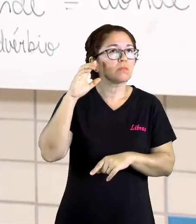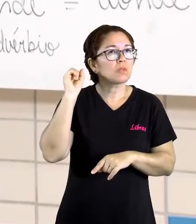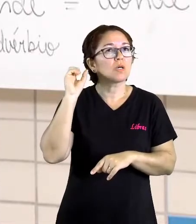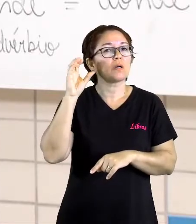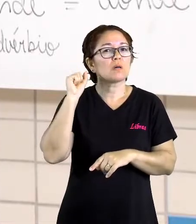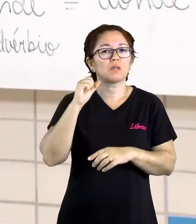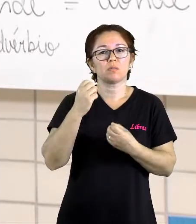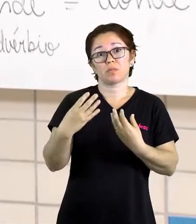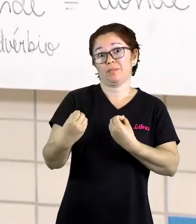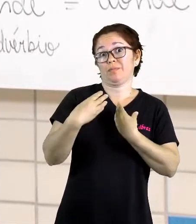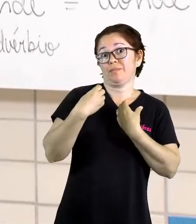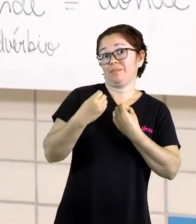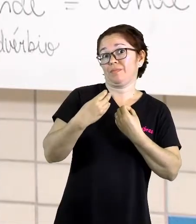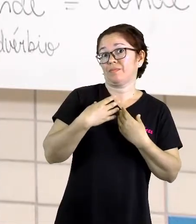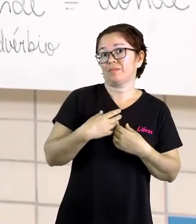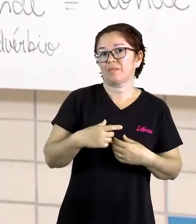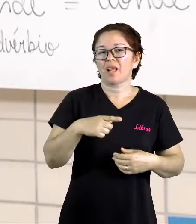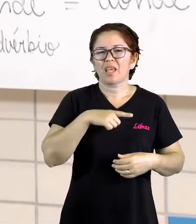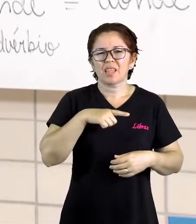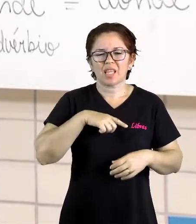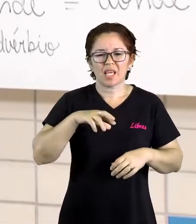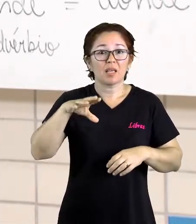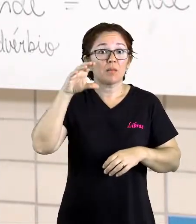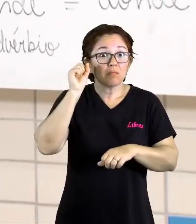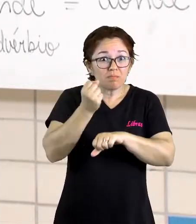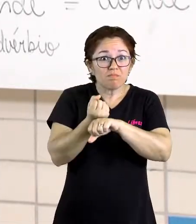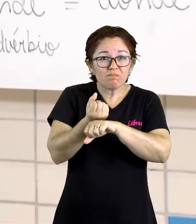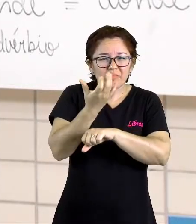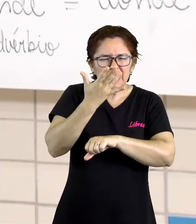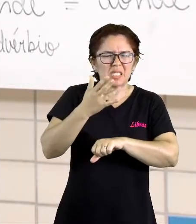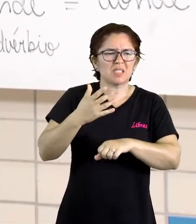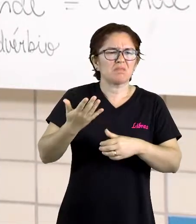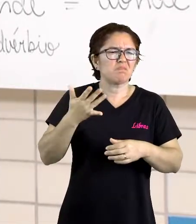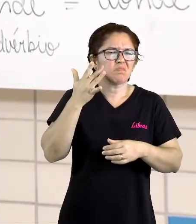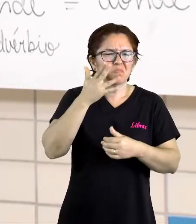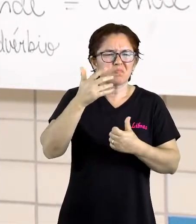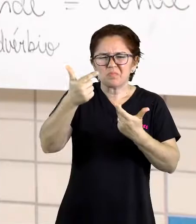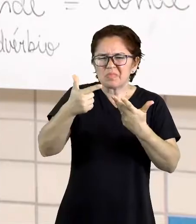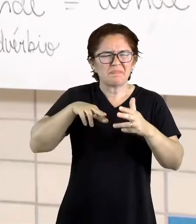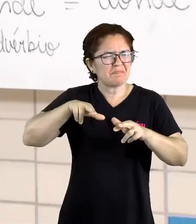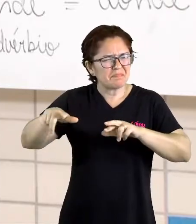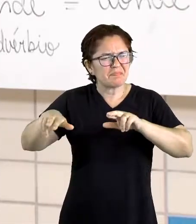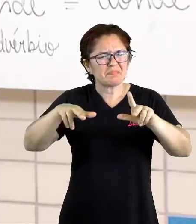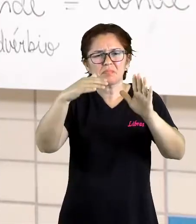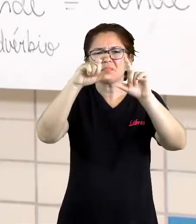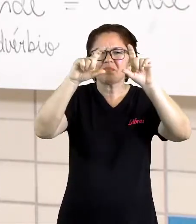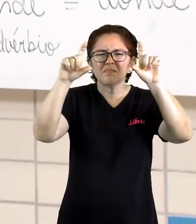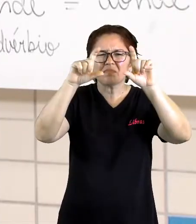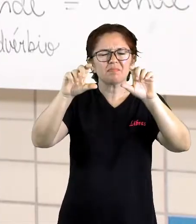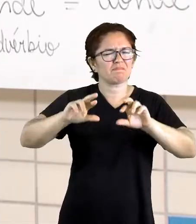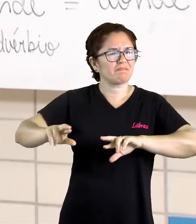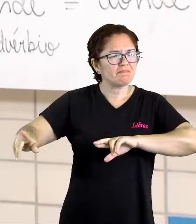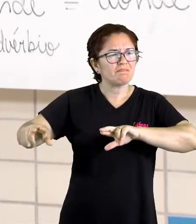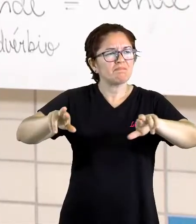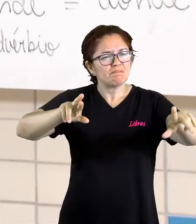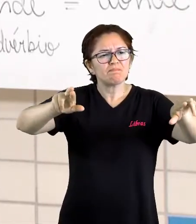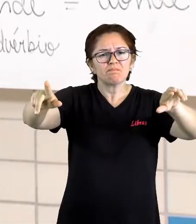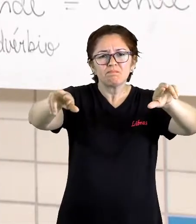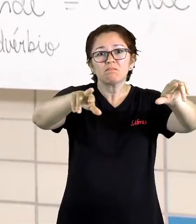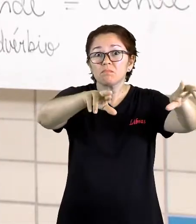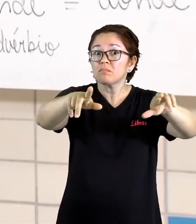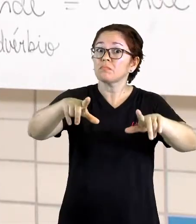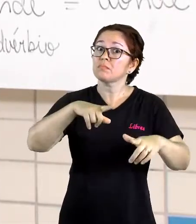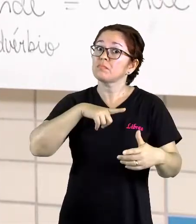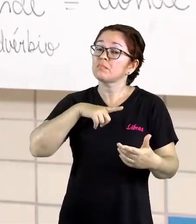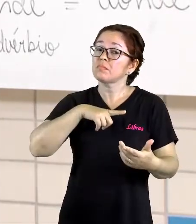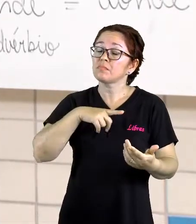dentro desse gênero textual podcast, há uma diversidade de assuntos. E vocês